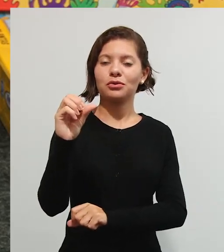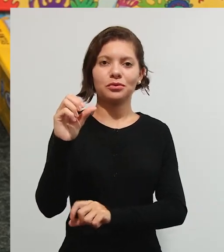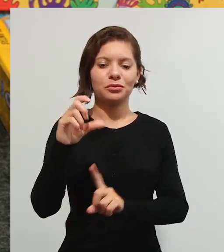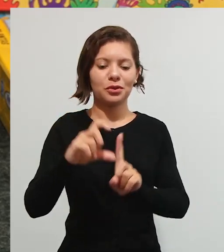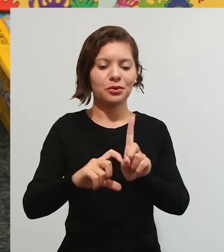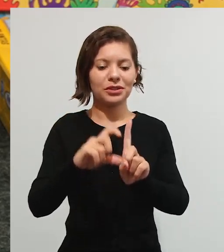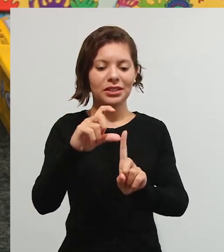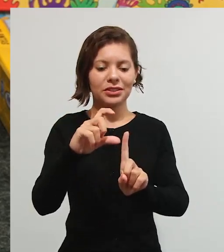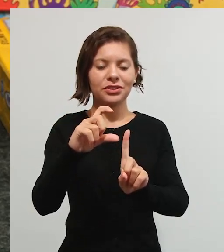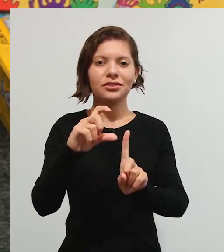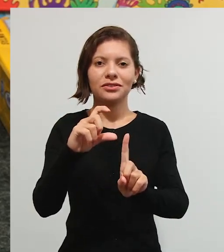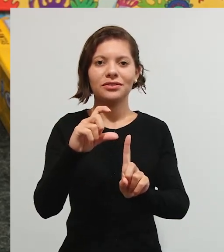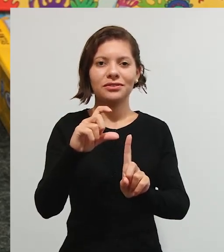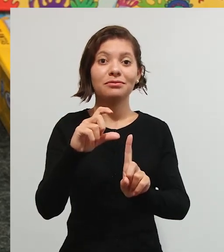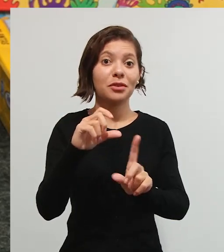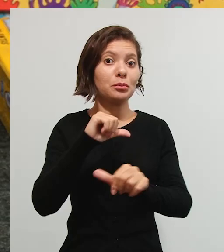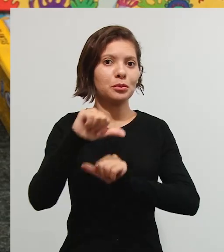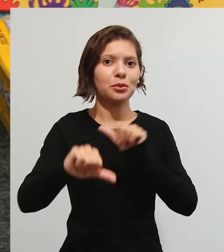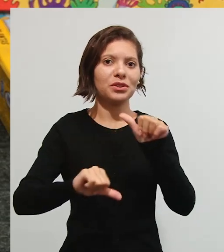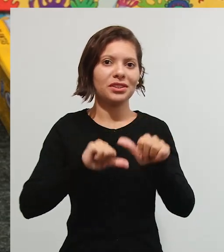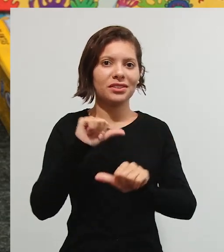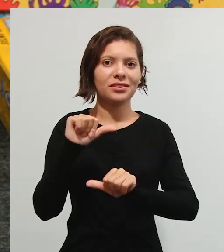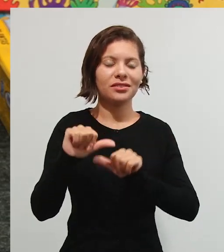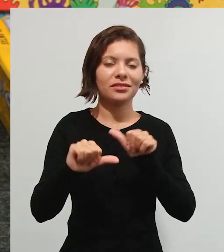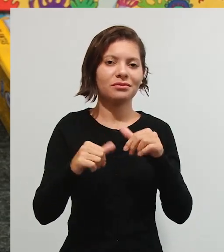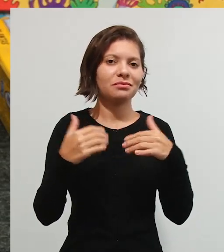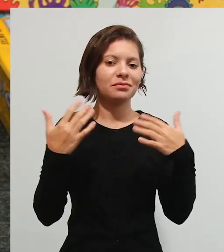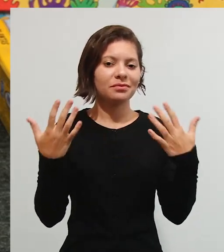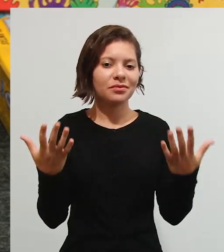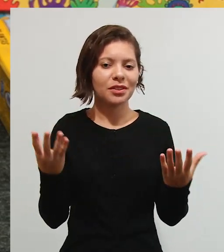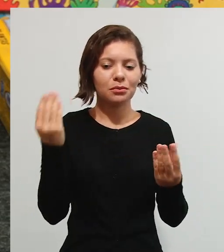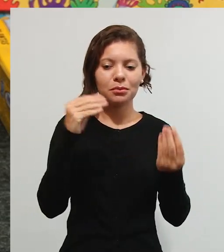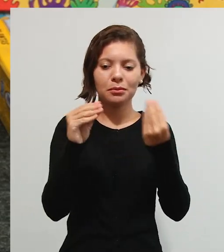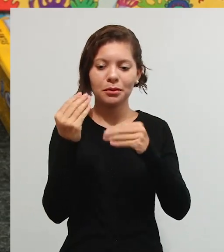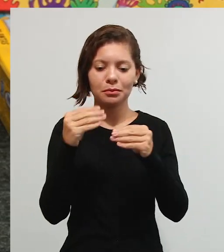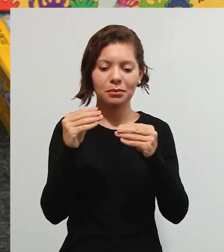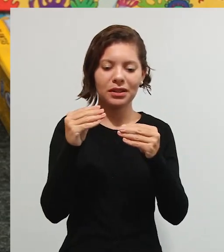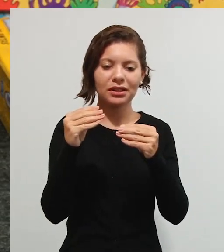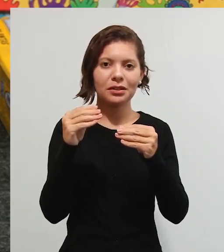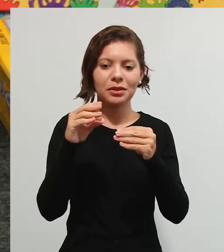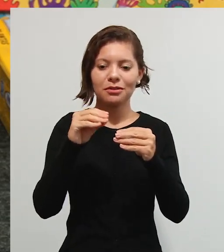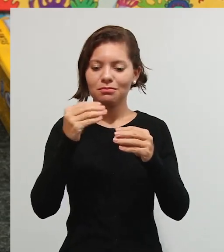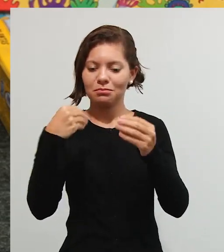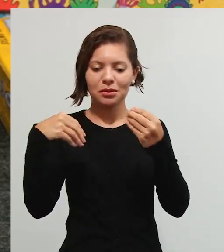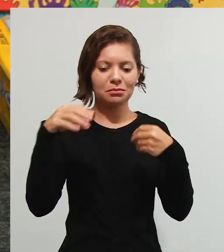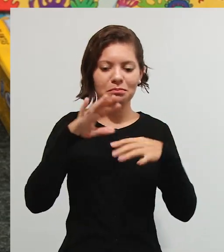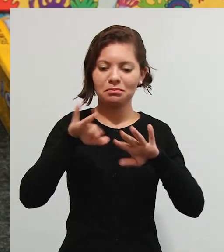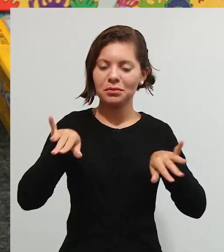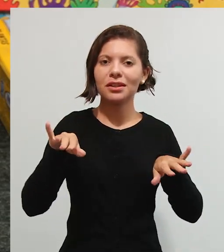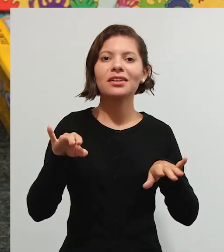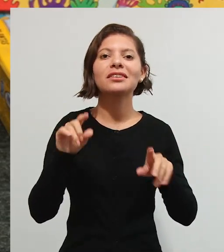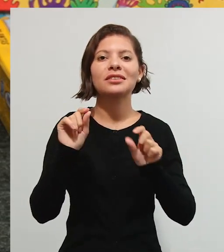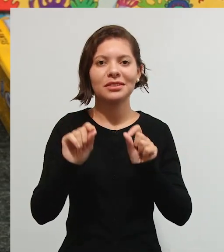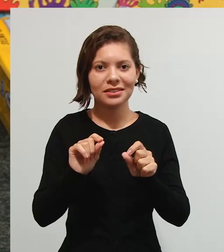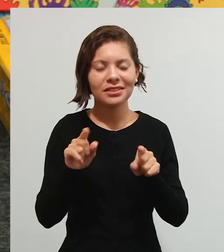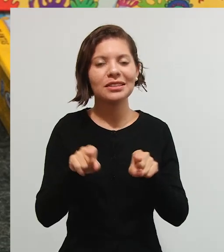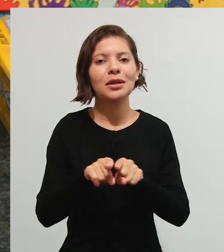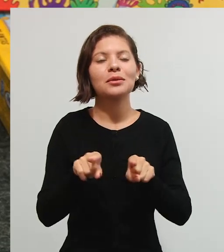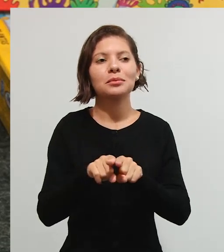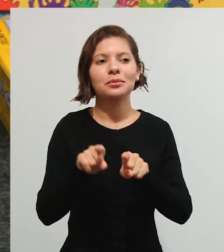unidades. E eu não tenho mais uma dezena. Então, a composição e a decomposição numérica também são trabalhadas com material